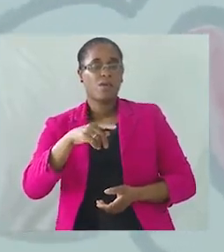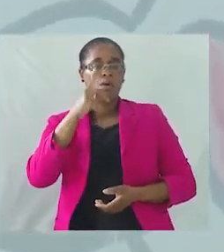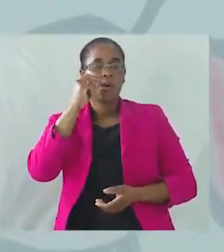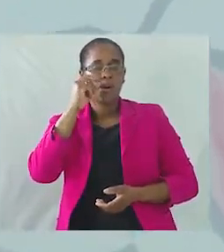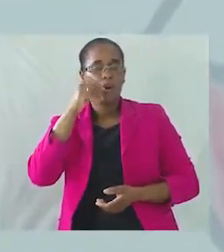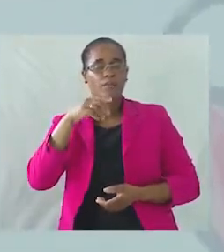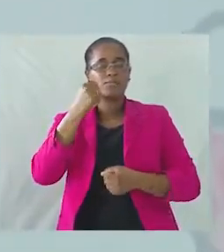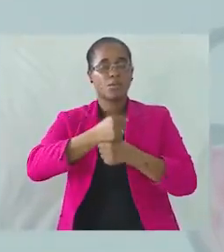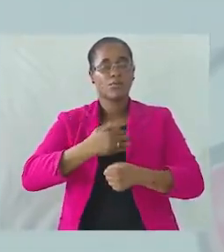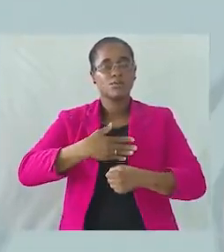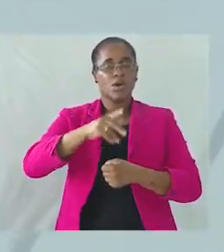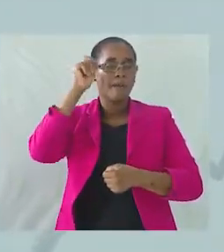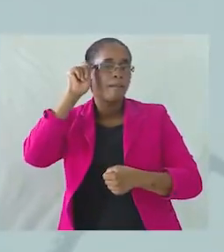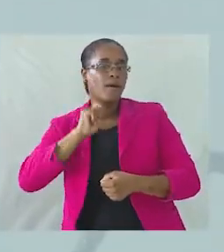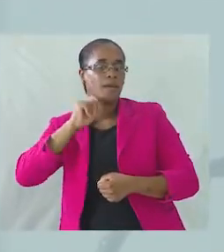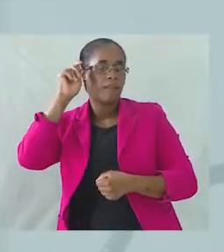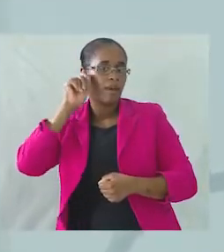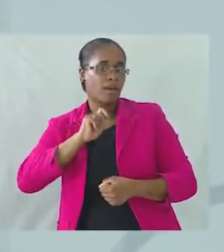vai ser chamado quando ele crescer.